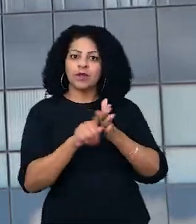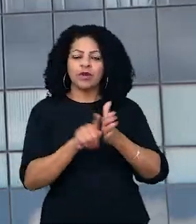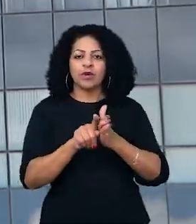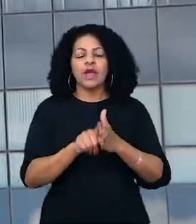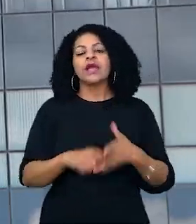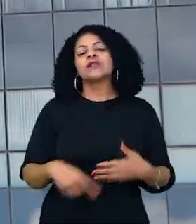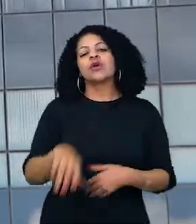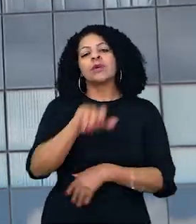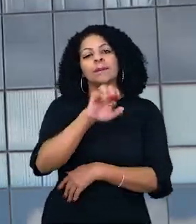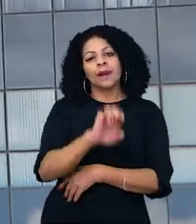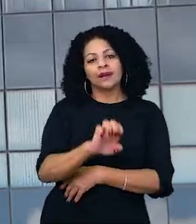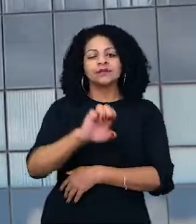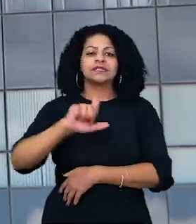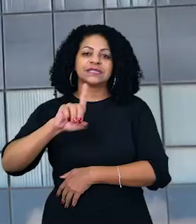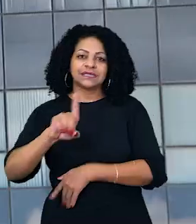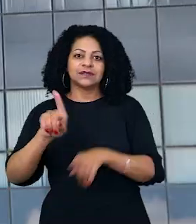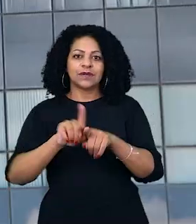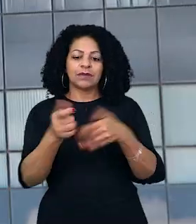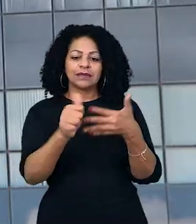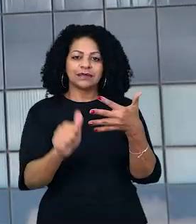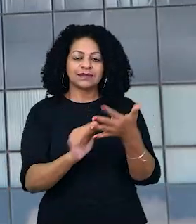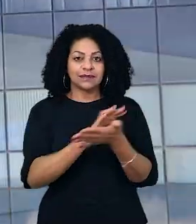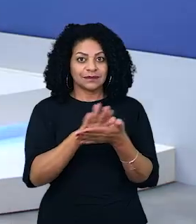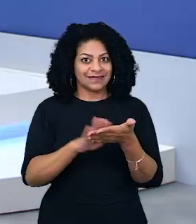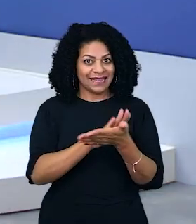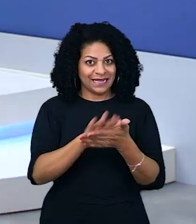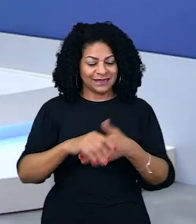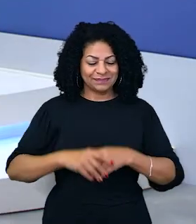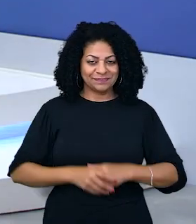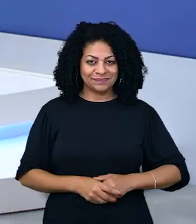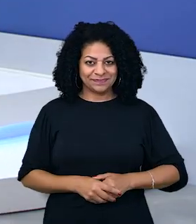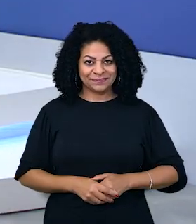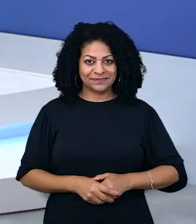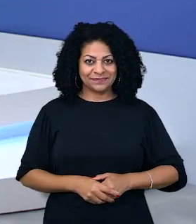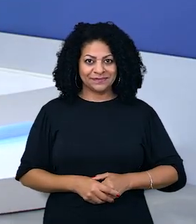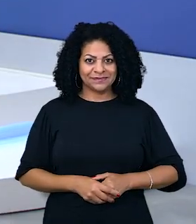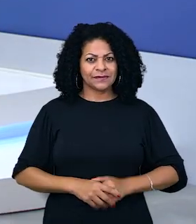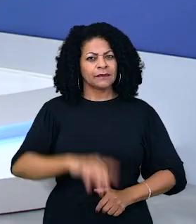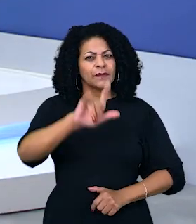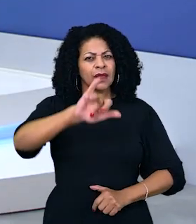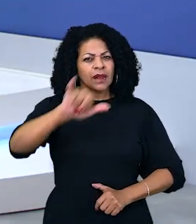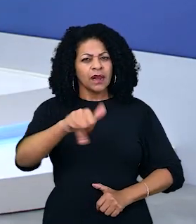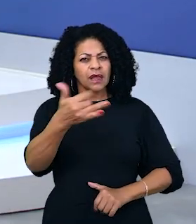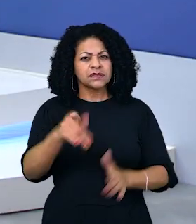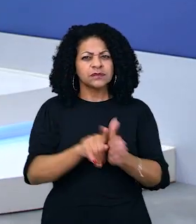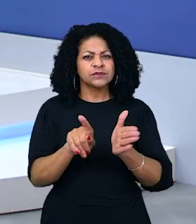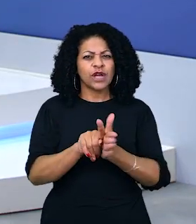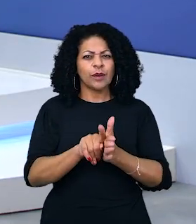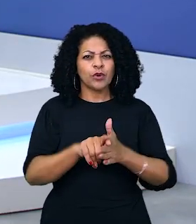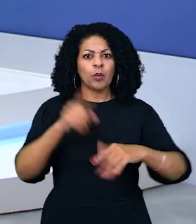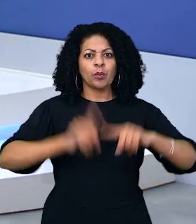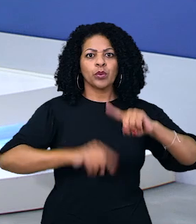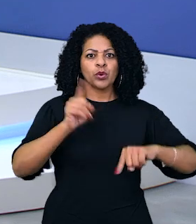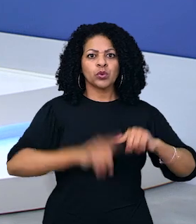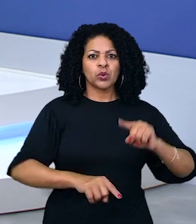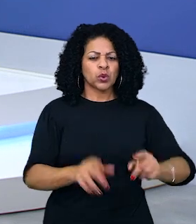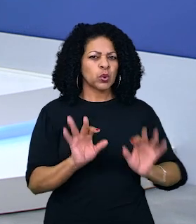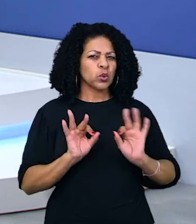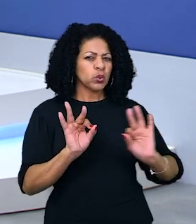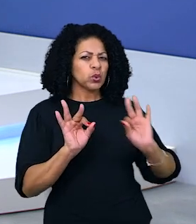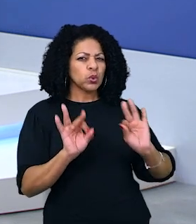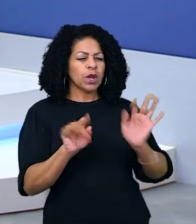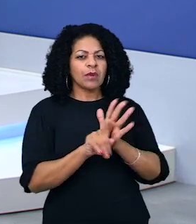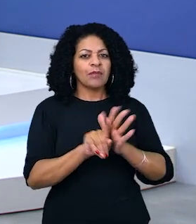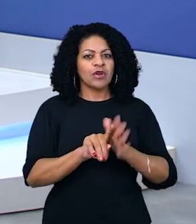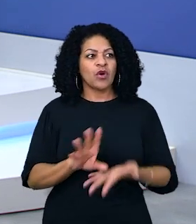de declaração ainda não analisados. A loja de artigos de luxo Fendi foi condenada a indenizar um vendedor